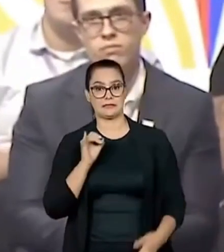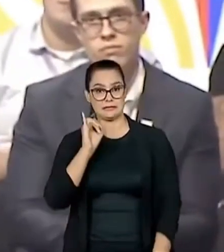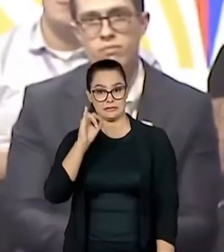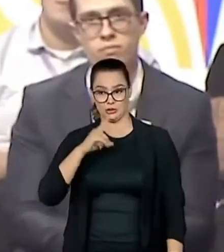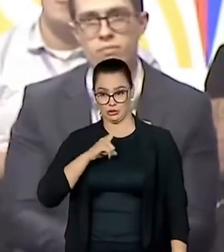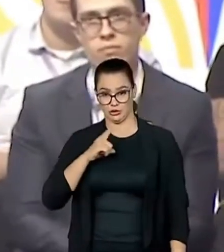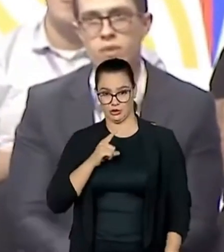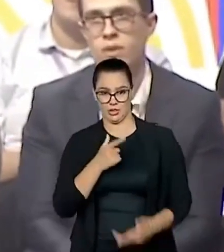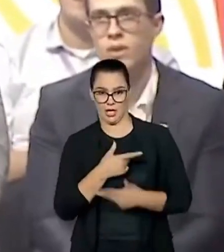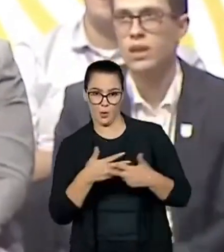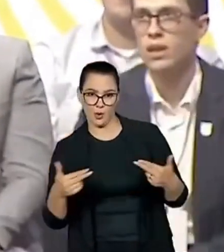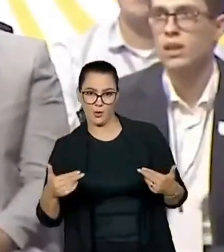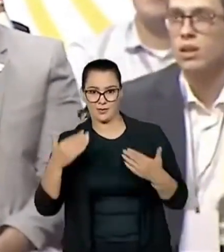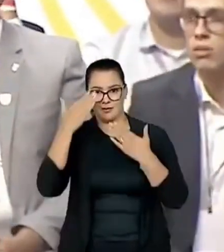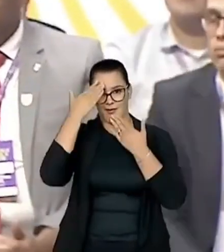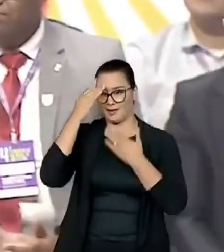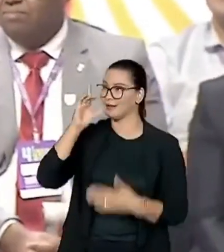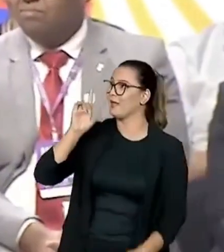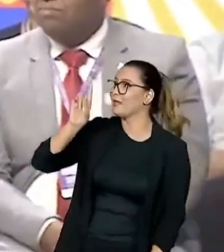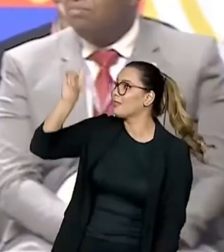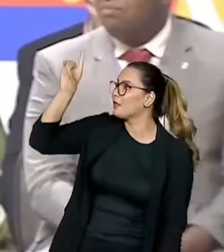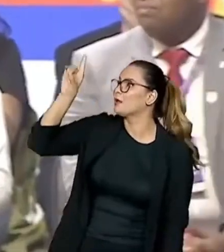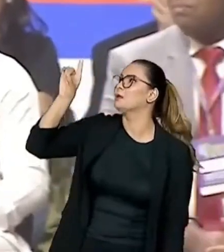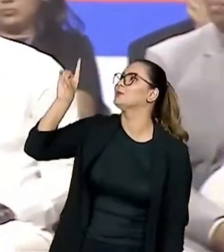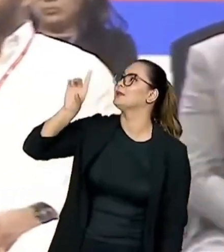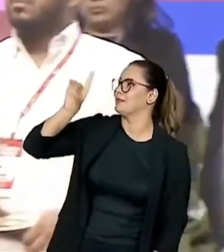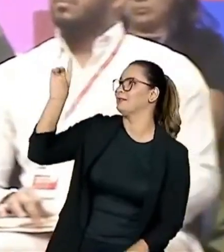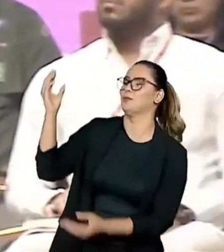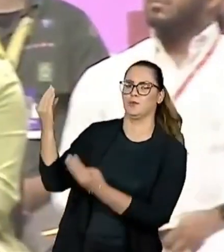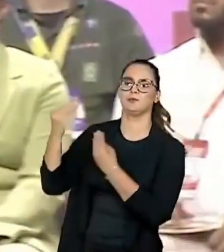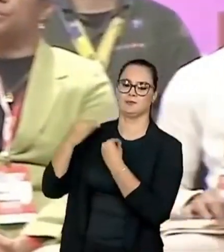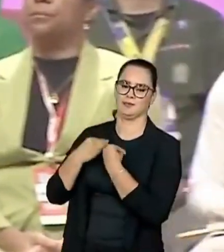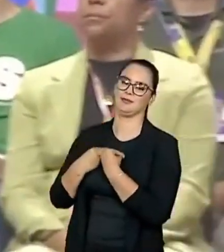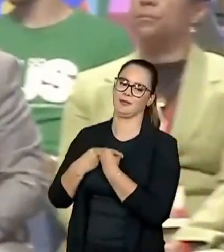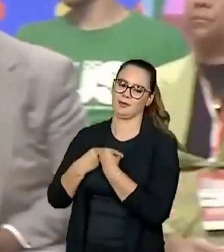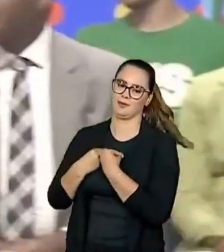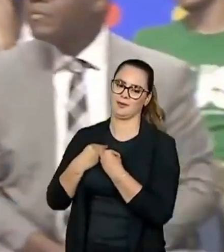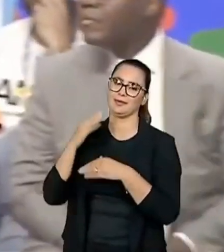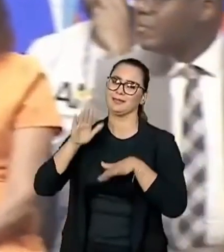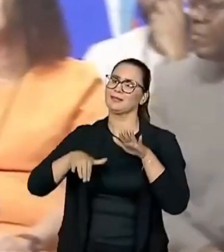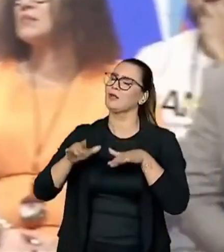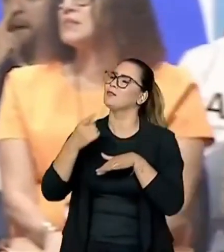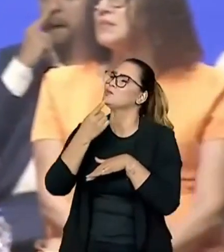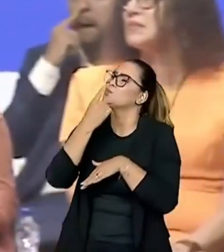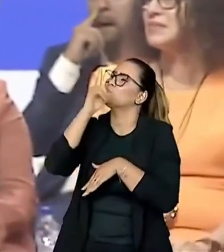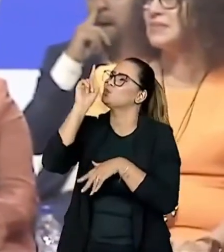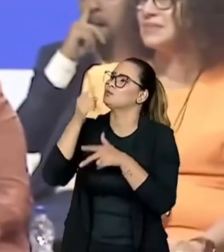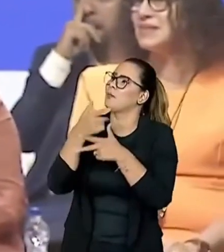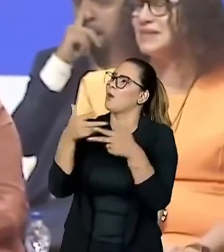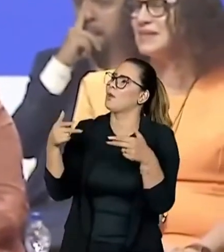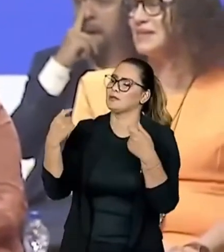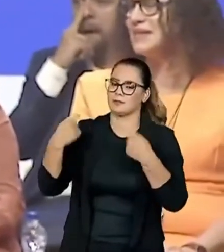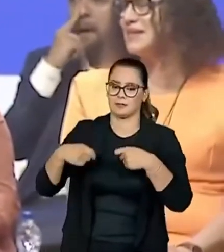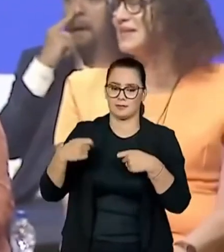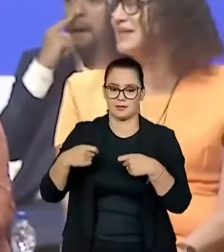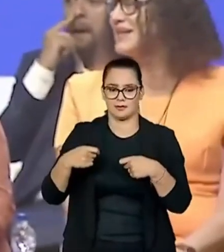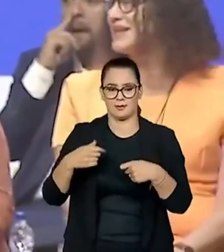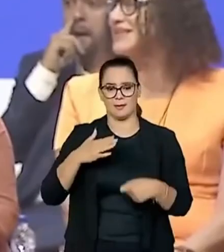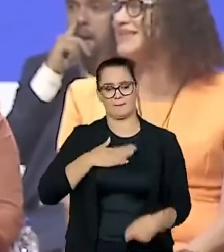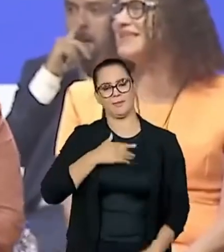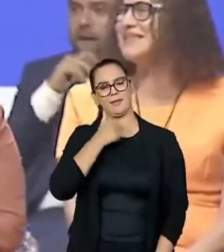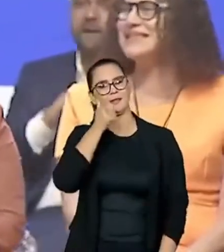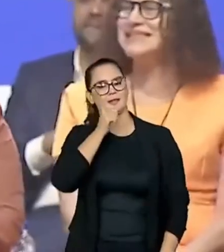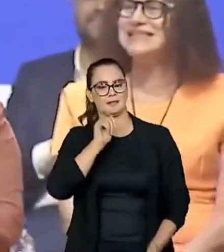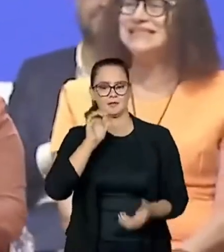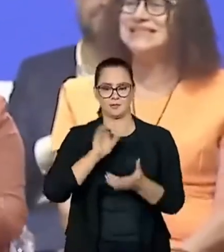tinha alguma coisa para agradecer a Deus, Deus me deu, talvez a última coisa que eu precisasse, que é a minha querida